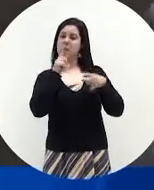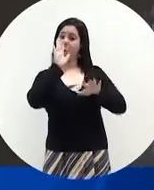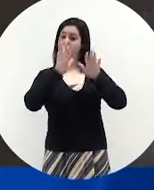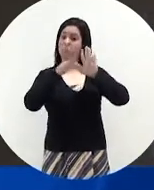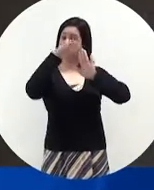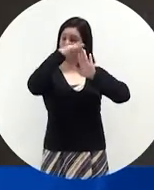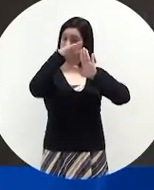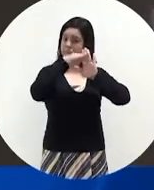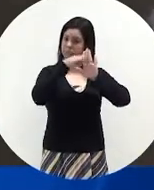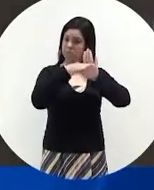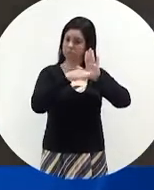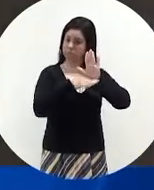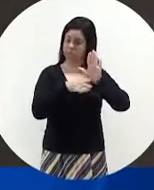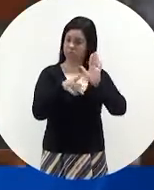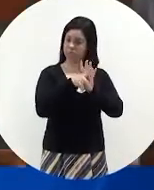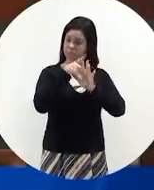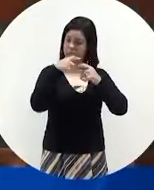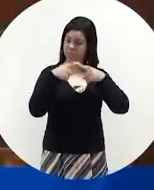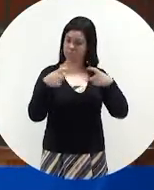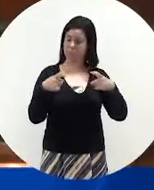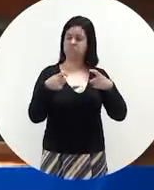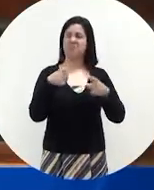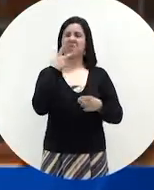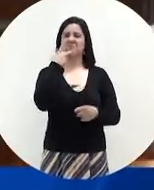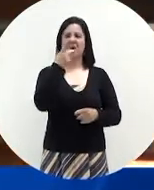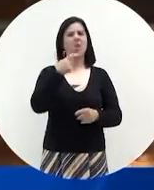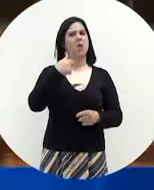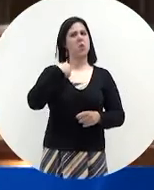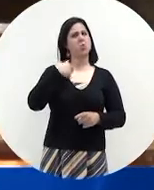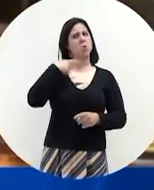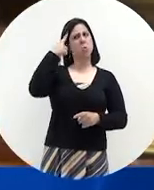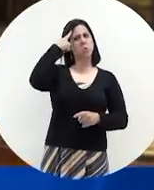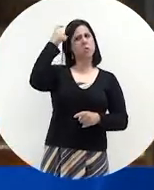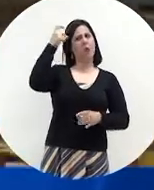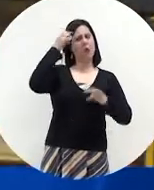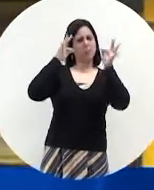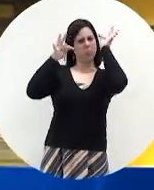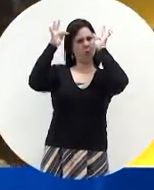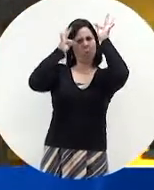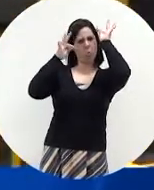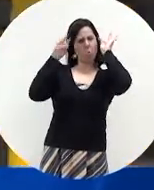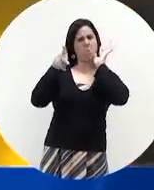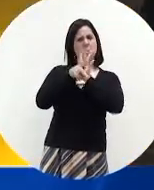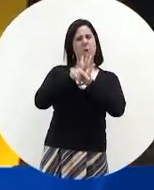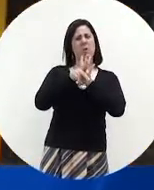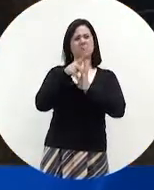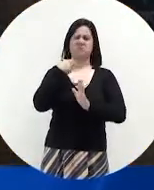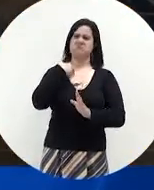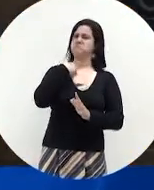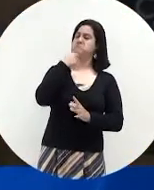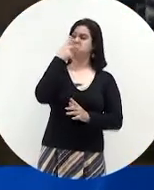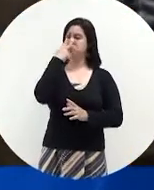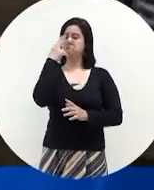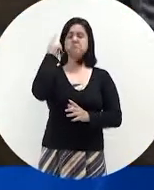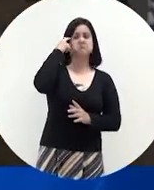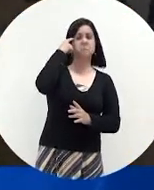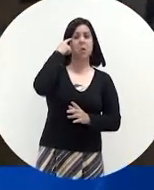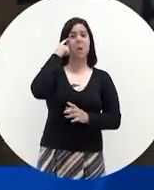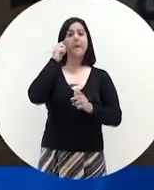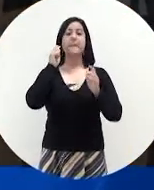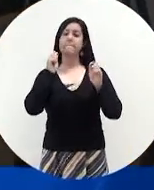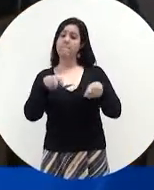verdade científica. O que eu quero dizer com isso? É que para você dizer que isso é uma verdade